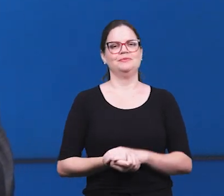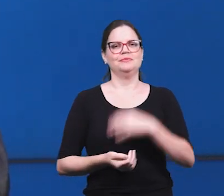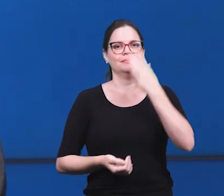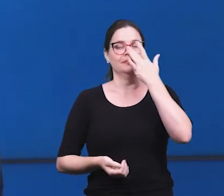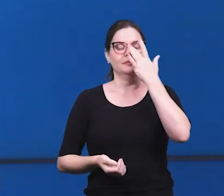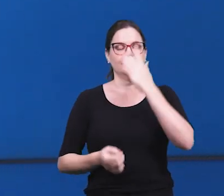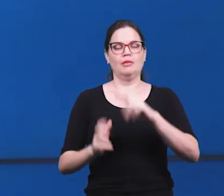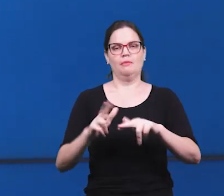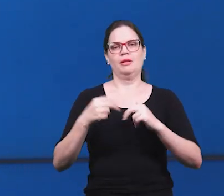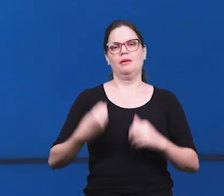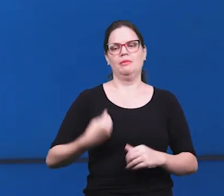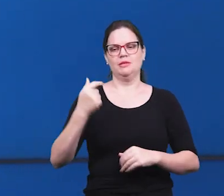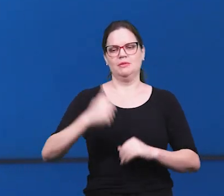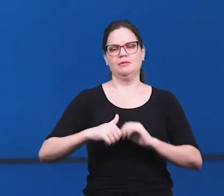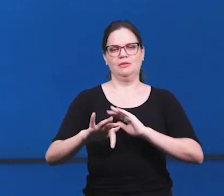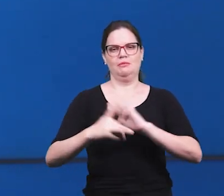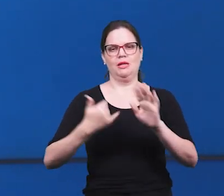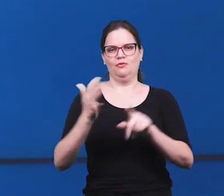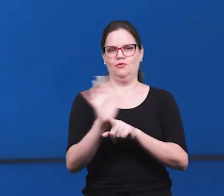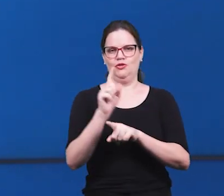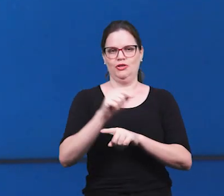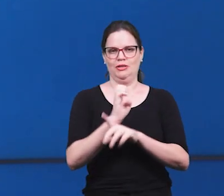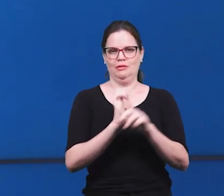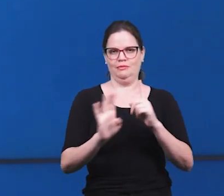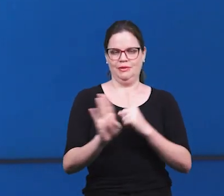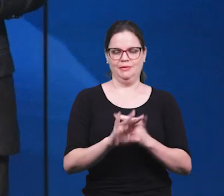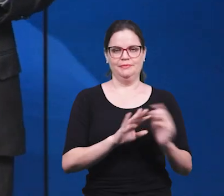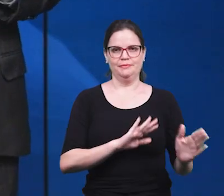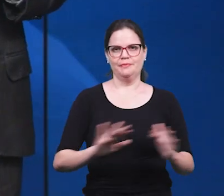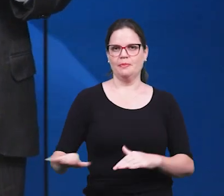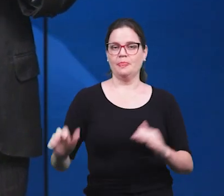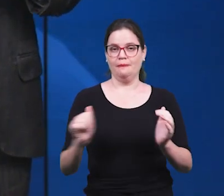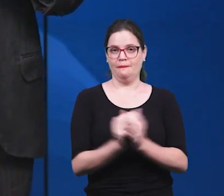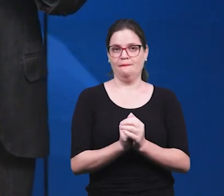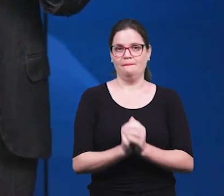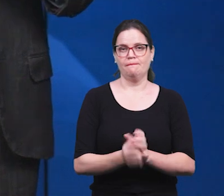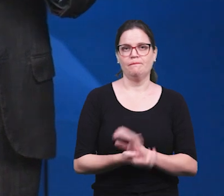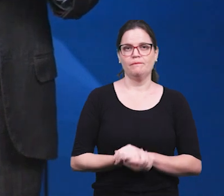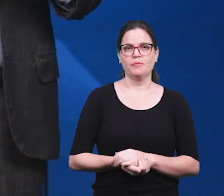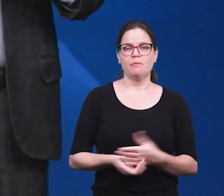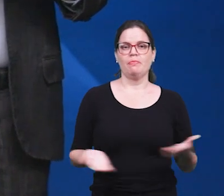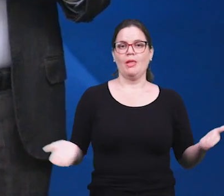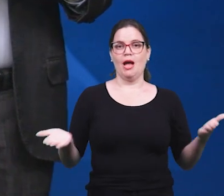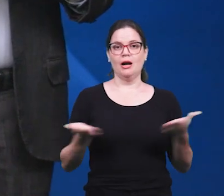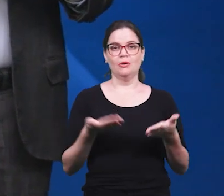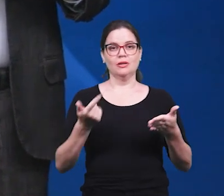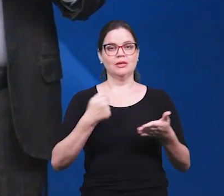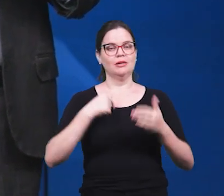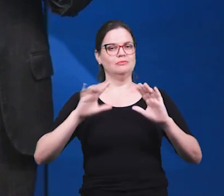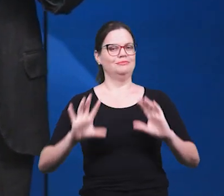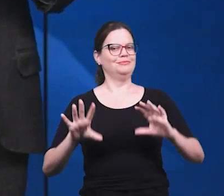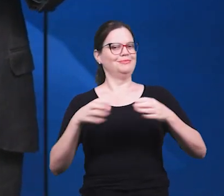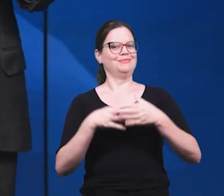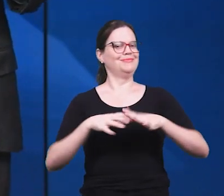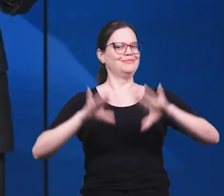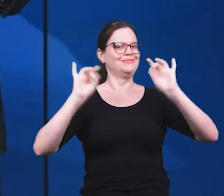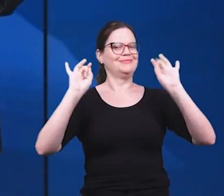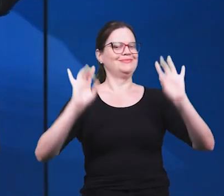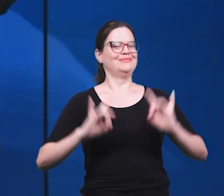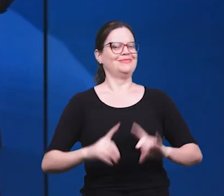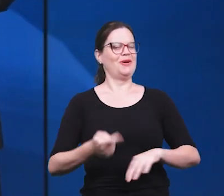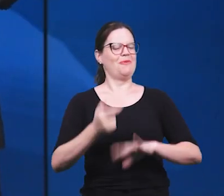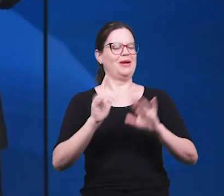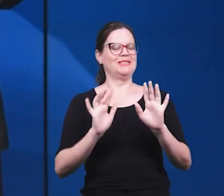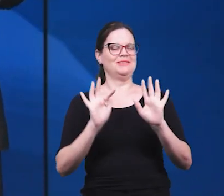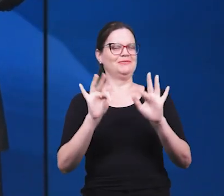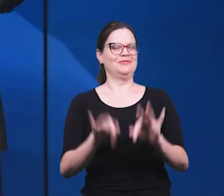sua participação na nossa escola bíblica. Glória a Jesus. Amém, irmãos? Nós não terminamos ainda, porque nós temos agora aquela parte final